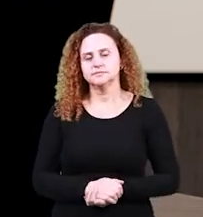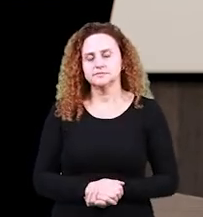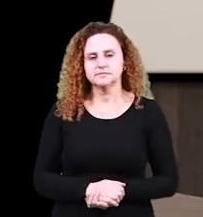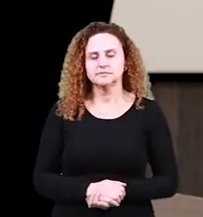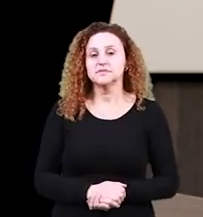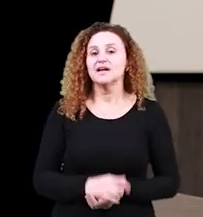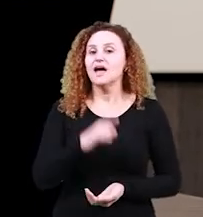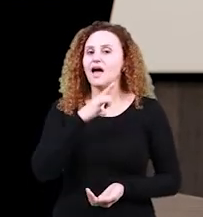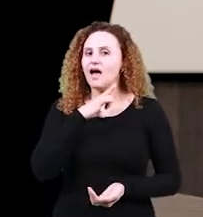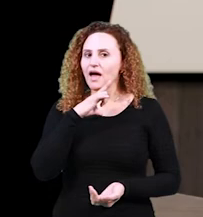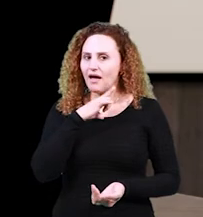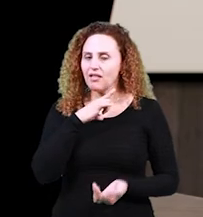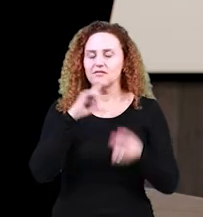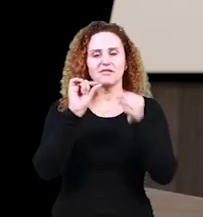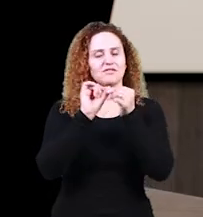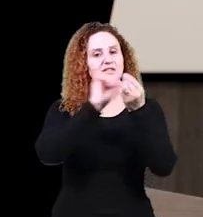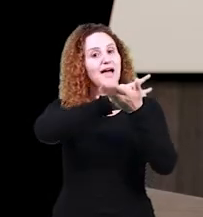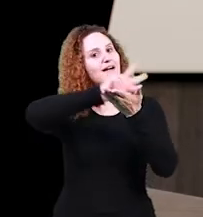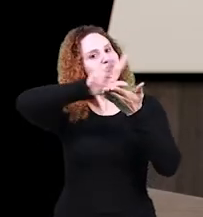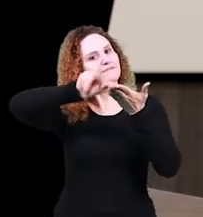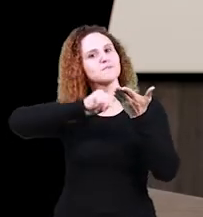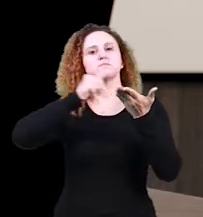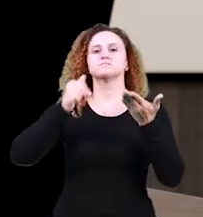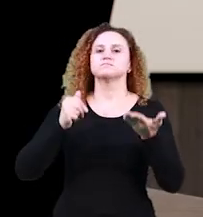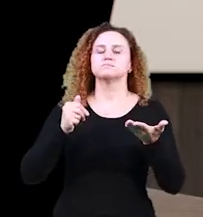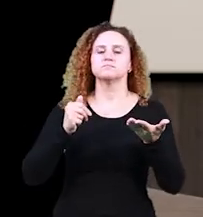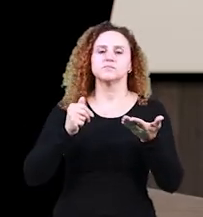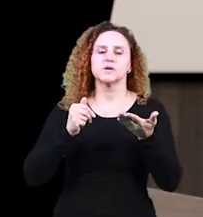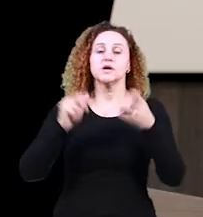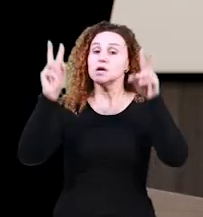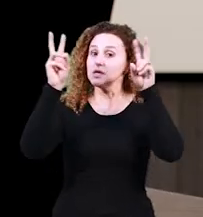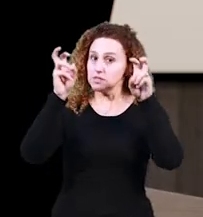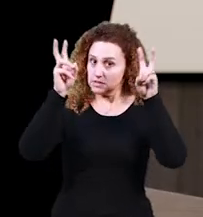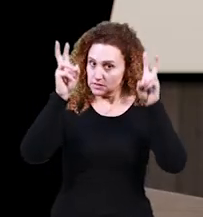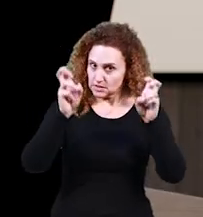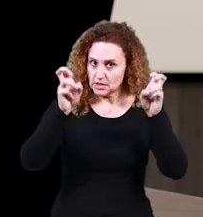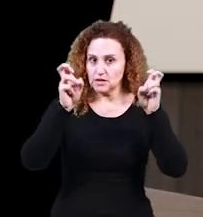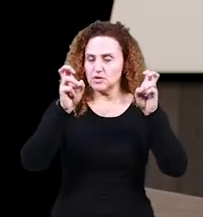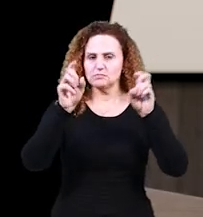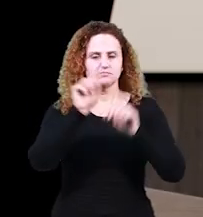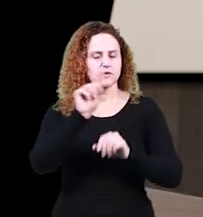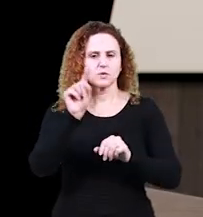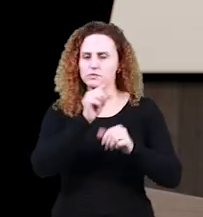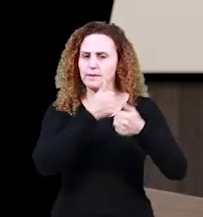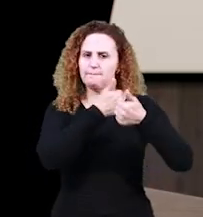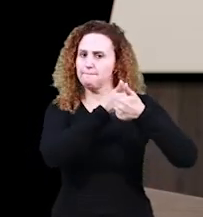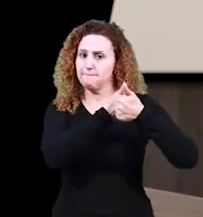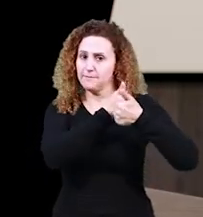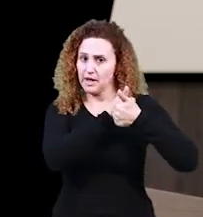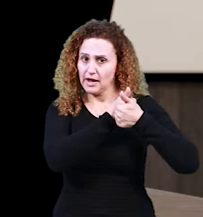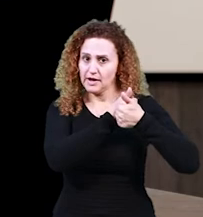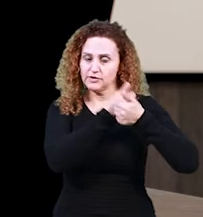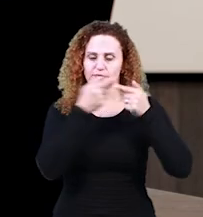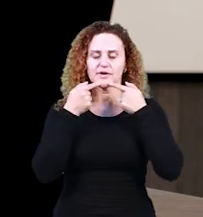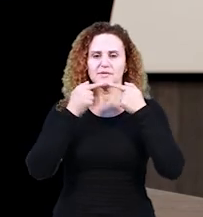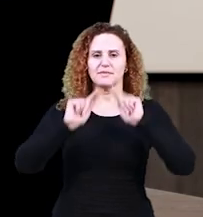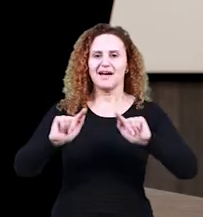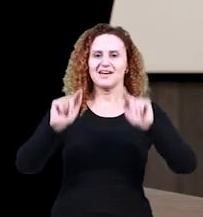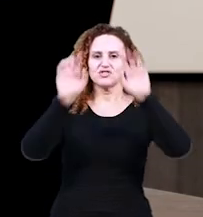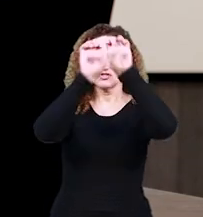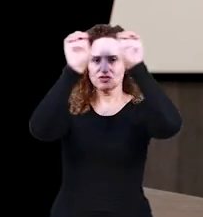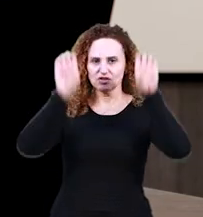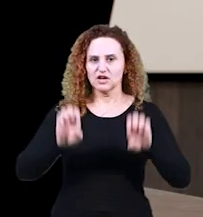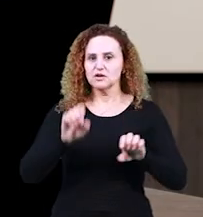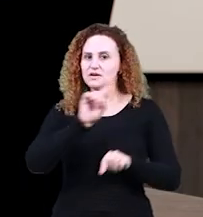Ela vai dá conta da variação então o gerativismo não está nem do lado da gramática